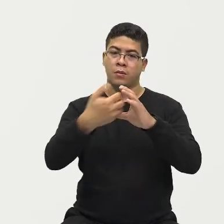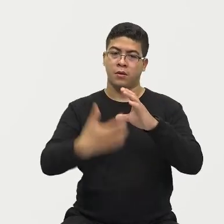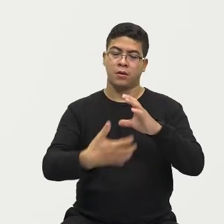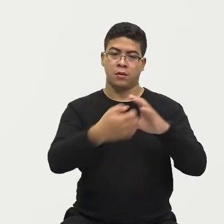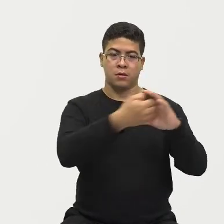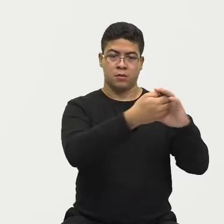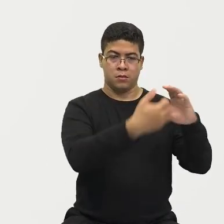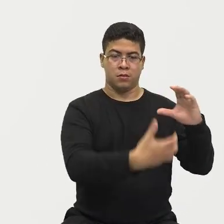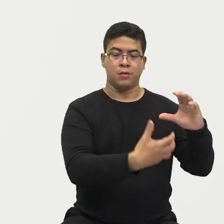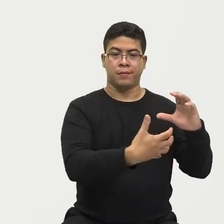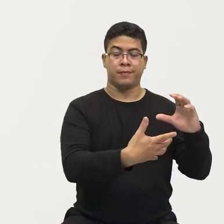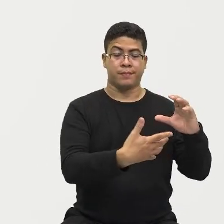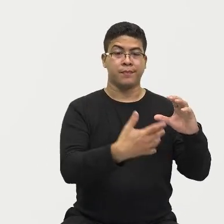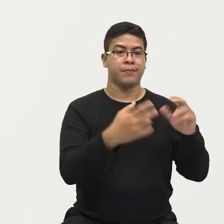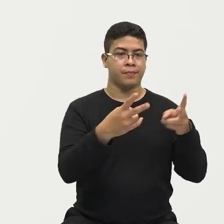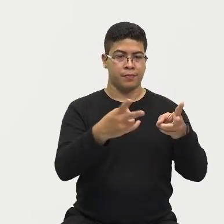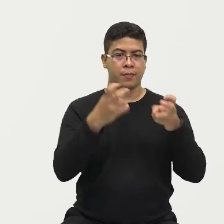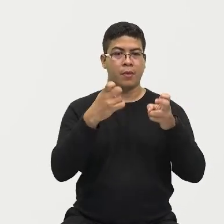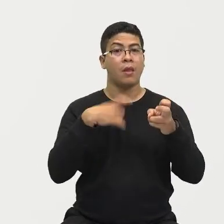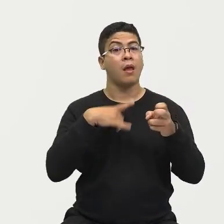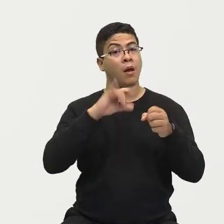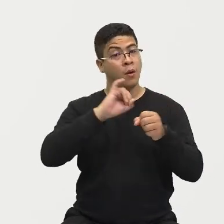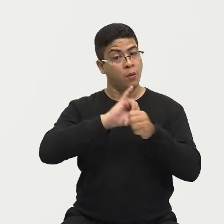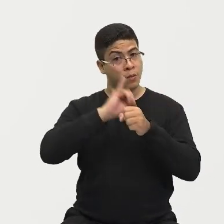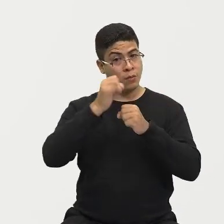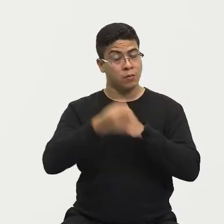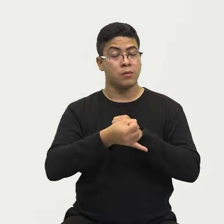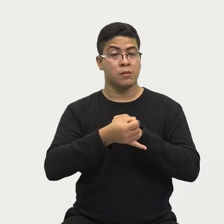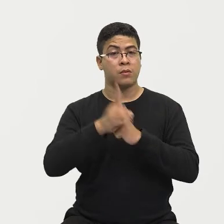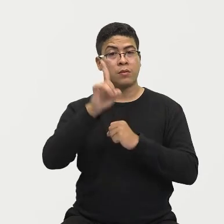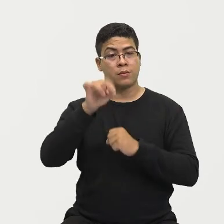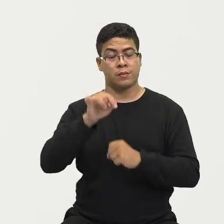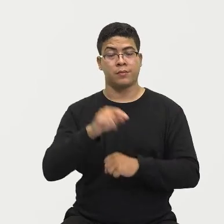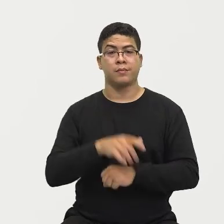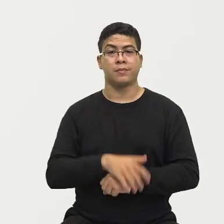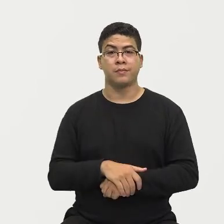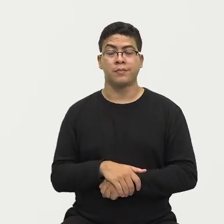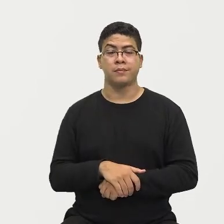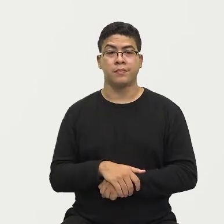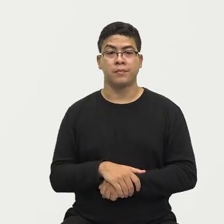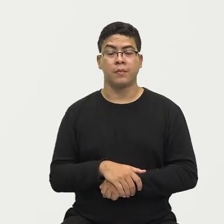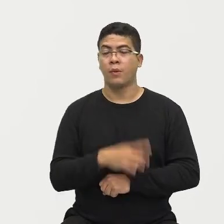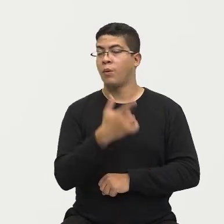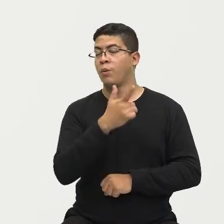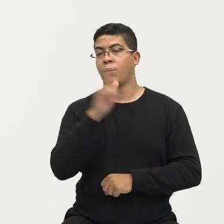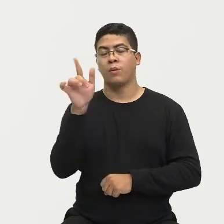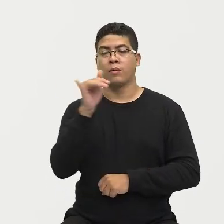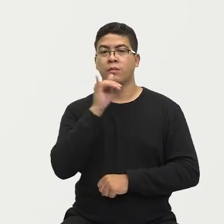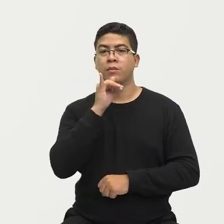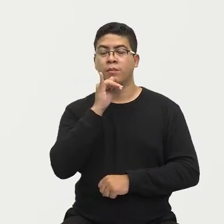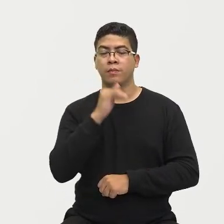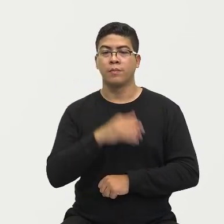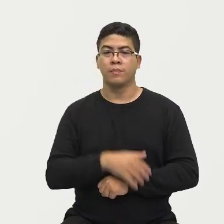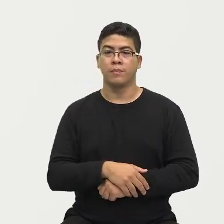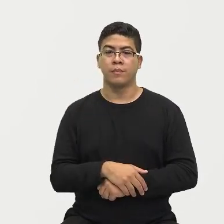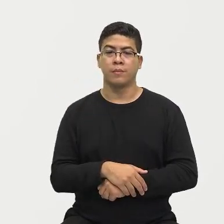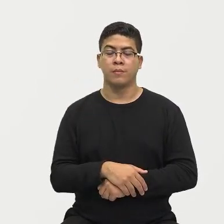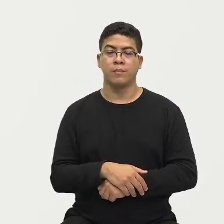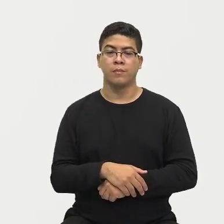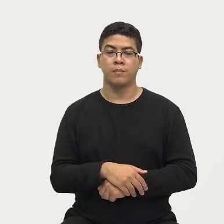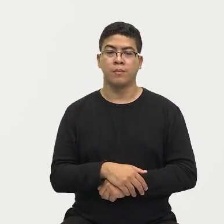característica da flecha. Então temos aí um adjetivo. Temos um adjetivo. Outro exemplo, olha só.